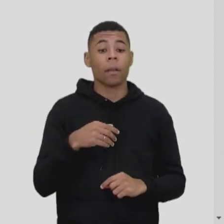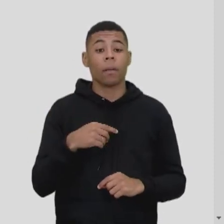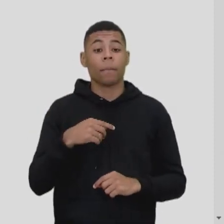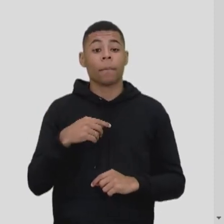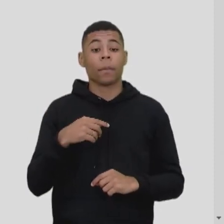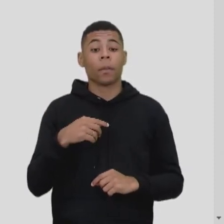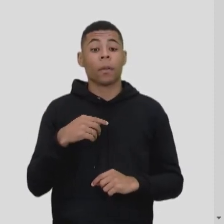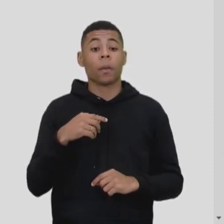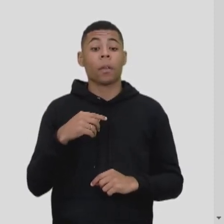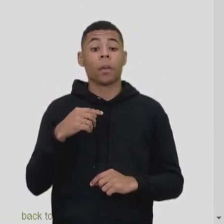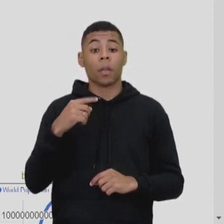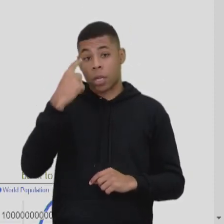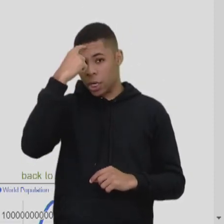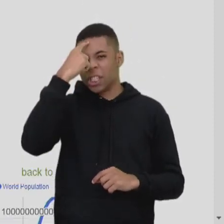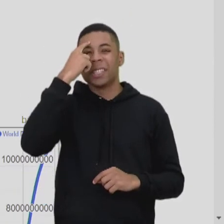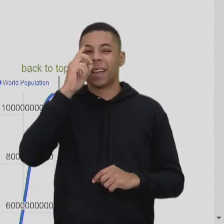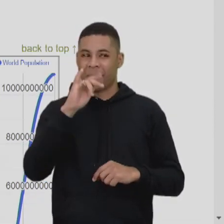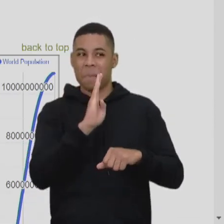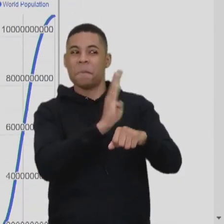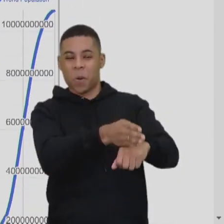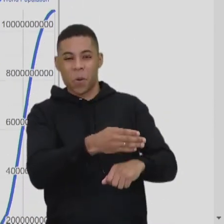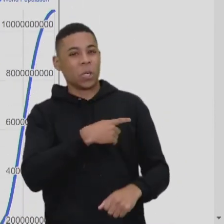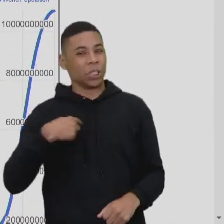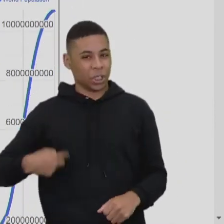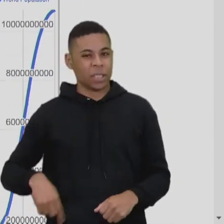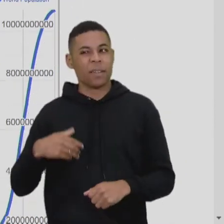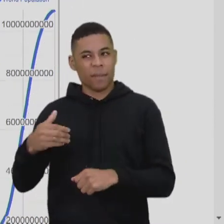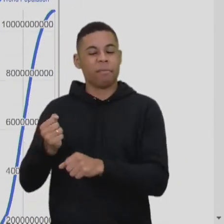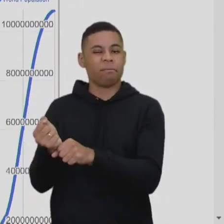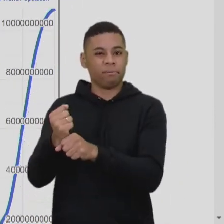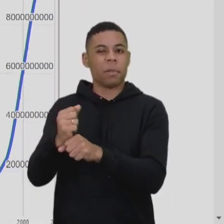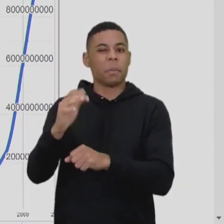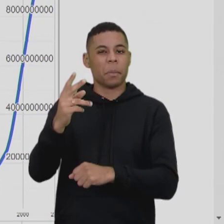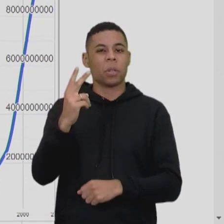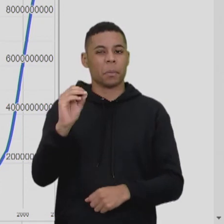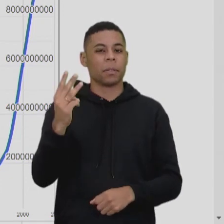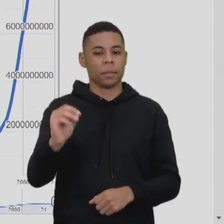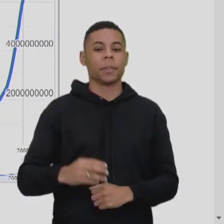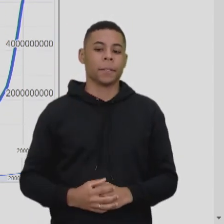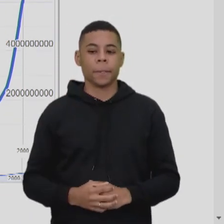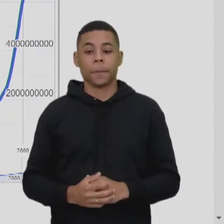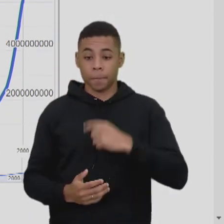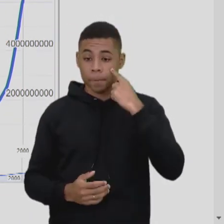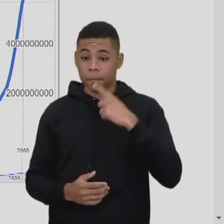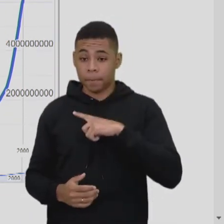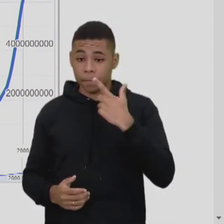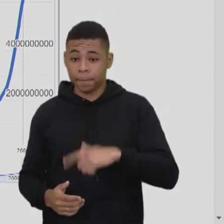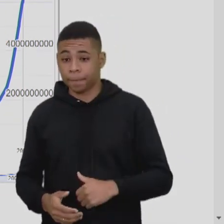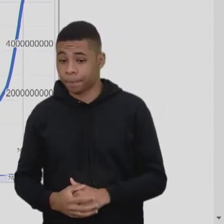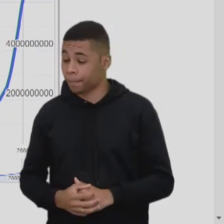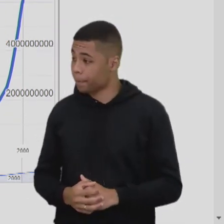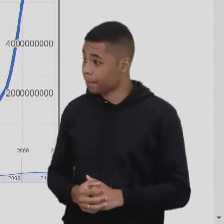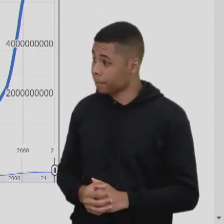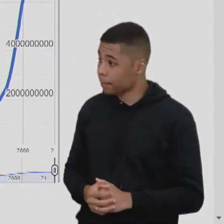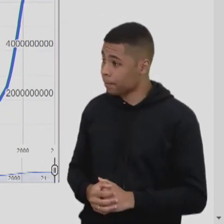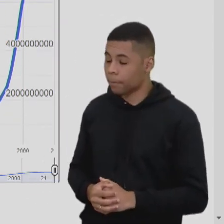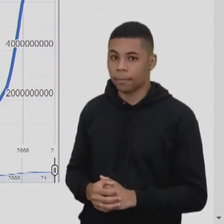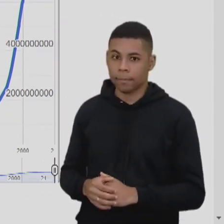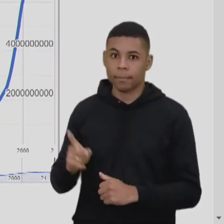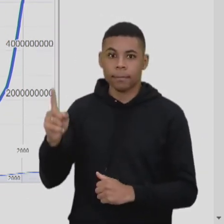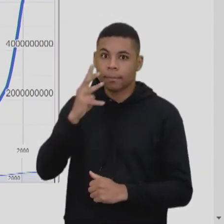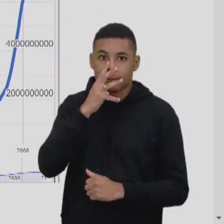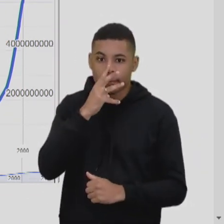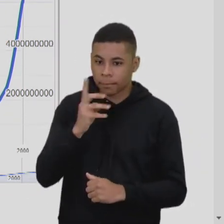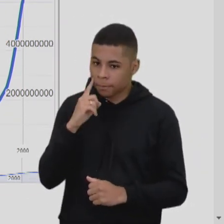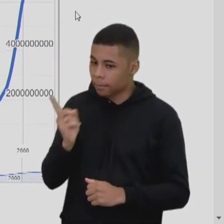ultrapasse aí a China, né, daqui a alguns anos aí, a probabilidade é em 2030. Aí eu vou mostrar um gráfico para vocês que é mais interessante